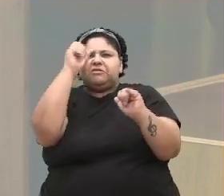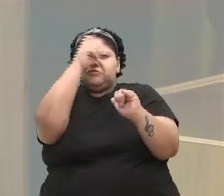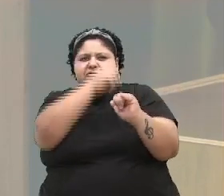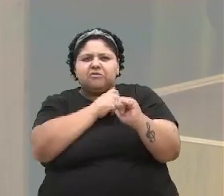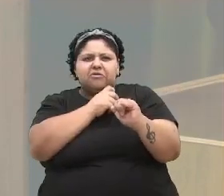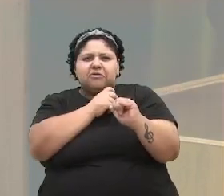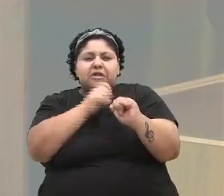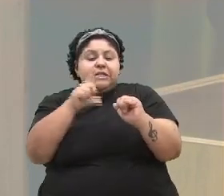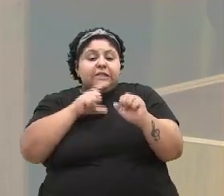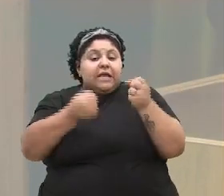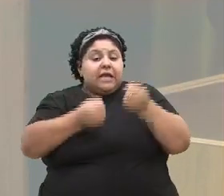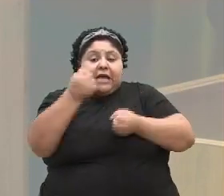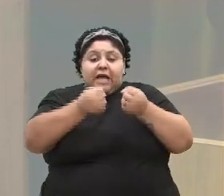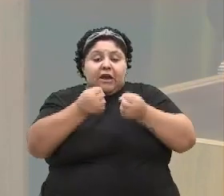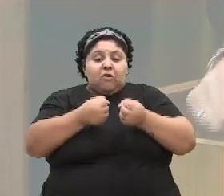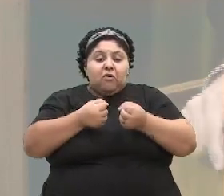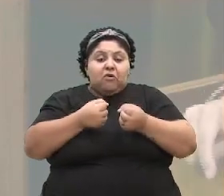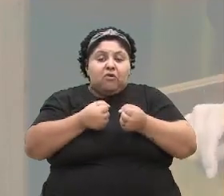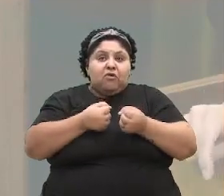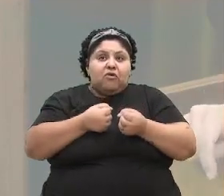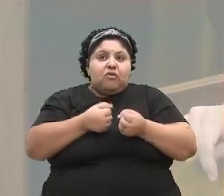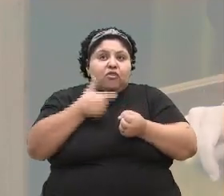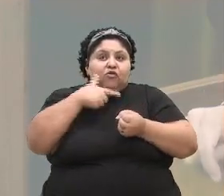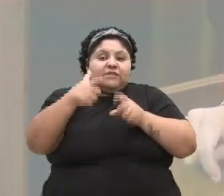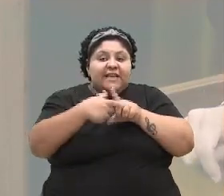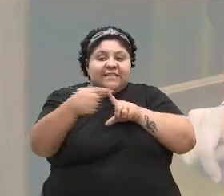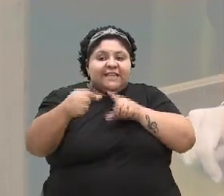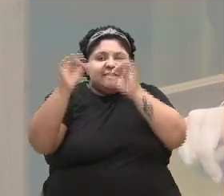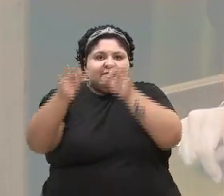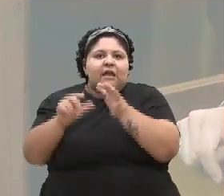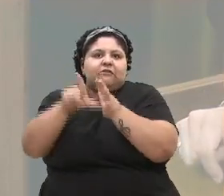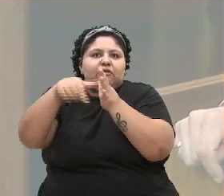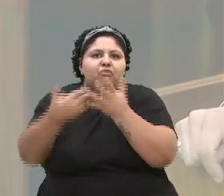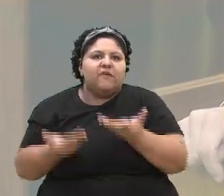passar lá, nem sai de uma cratera daquelas.